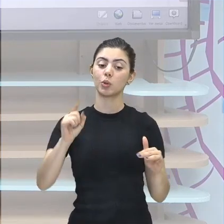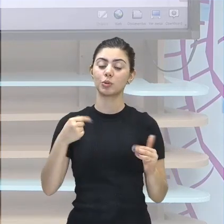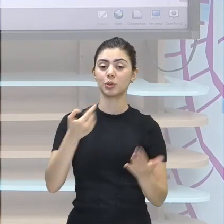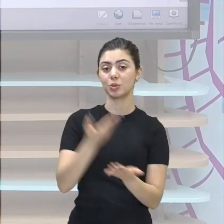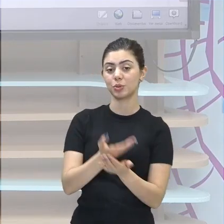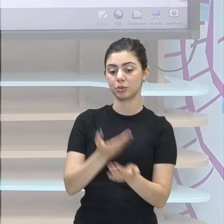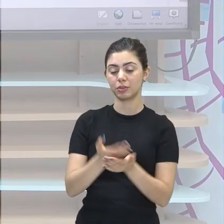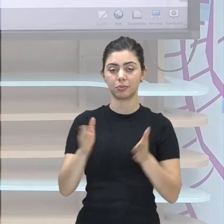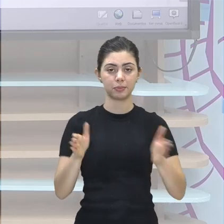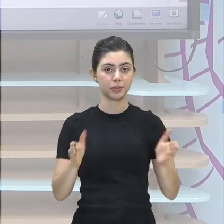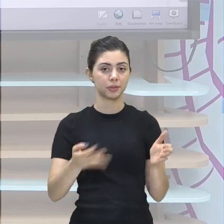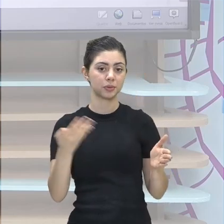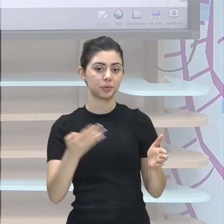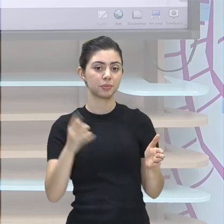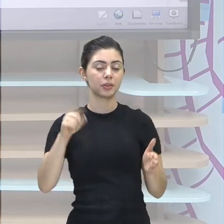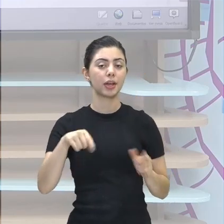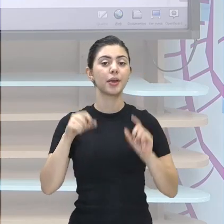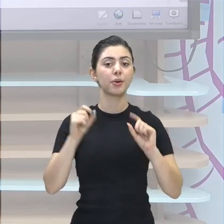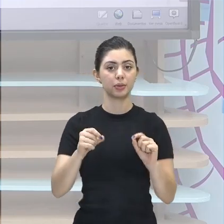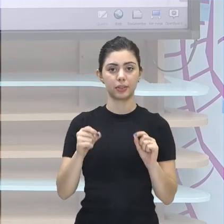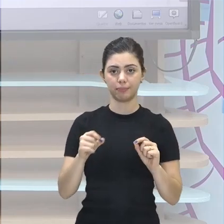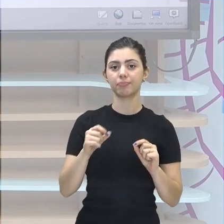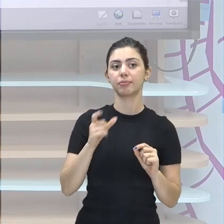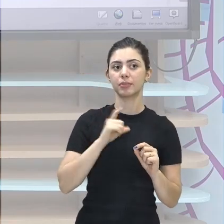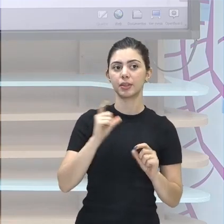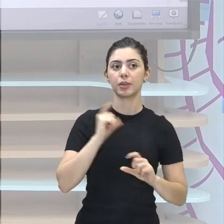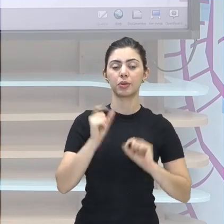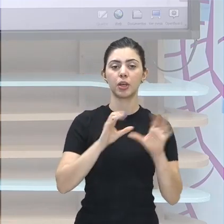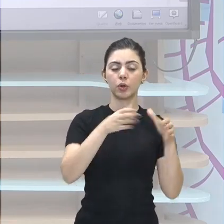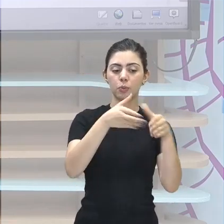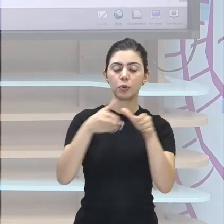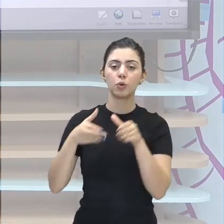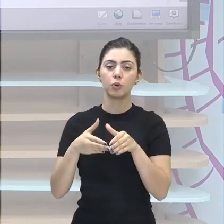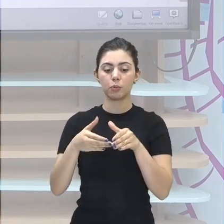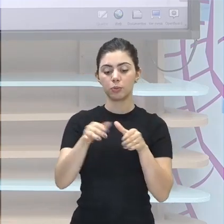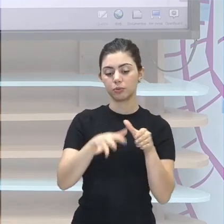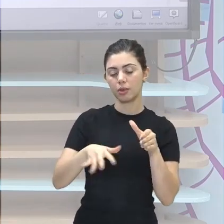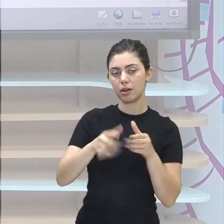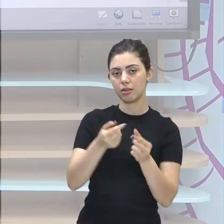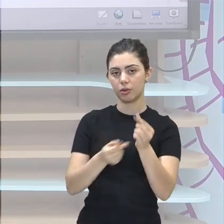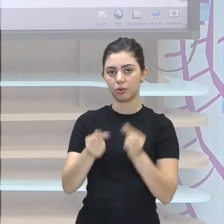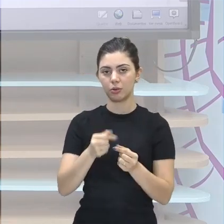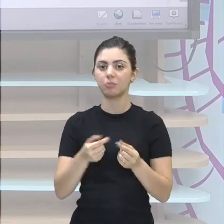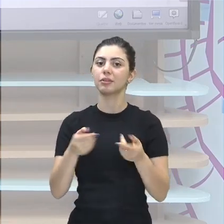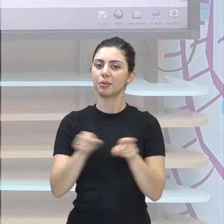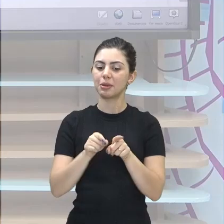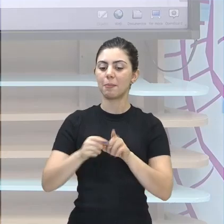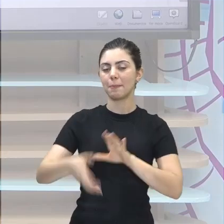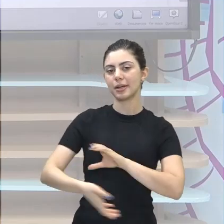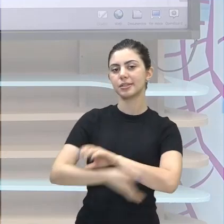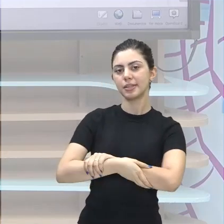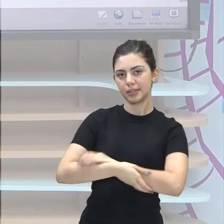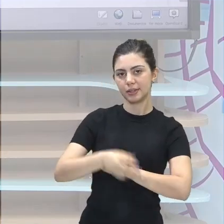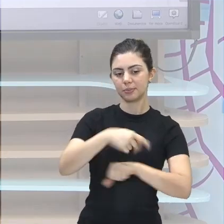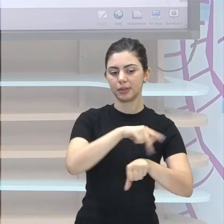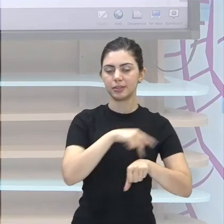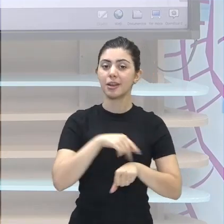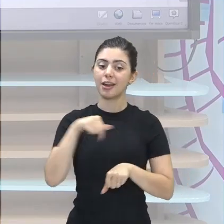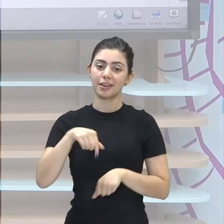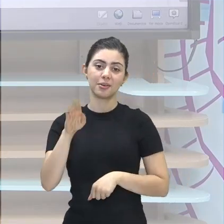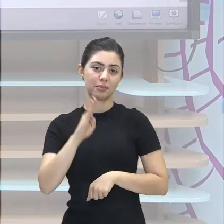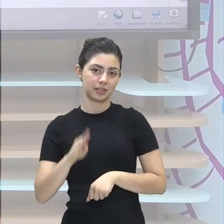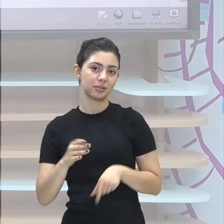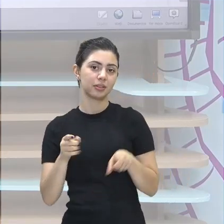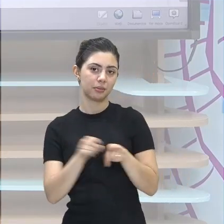4 foi a questão dos blocos econômicos, das parcerias entre os países. Já até falou que o Brasil tem essa questão, né? Um deles é